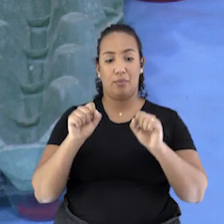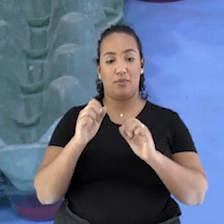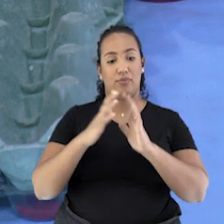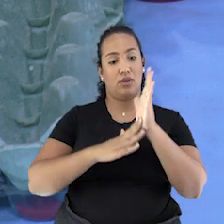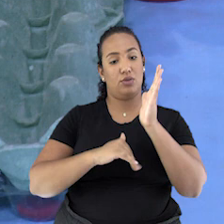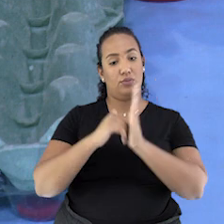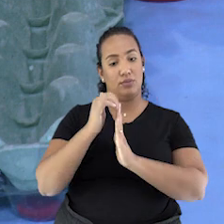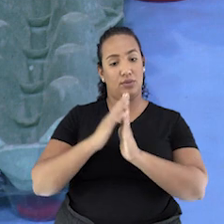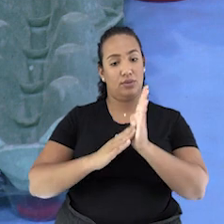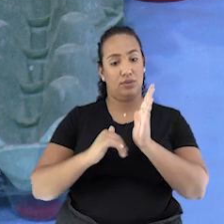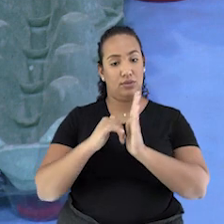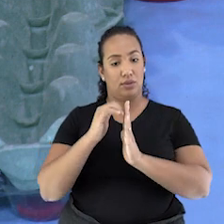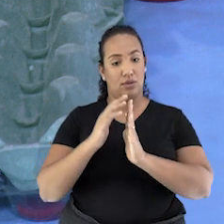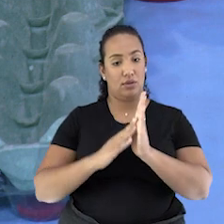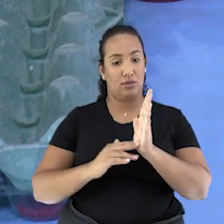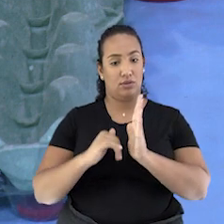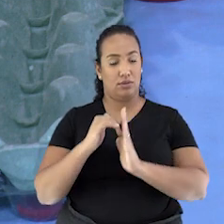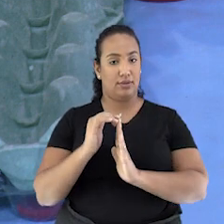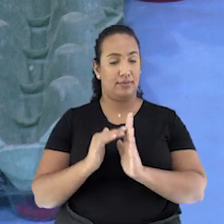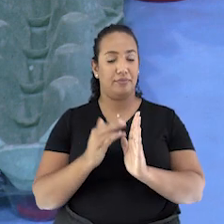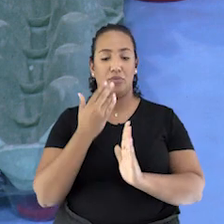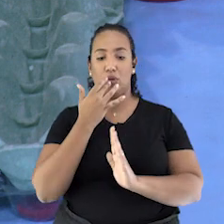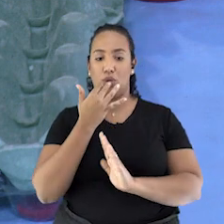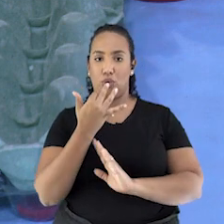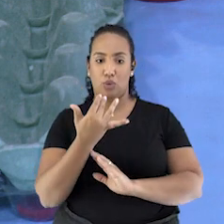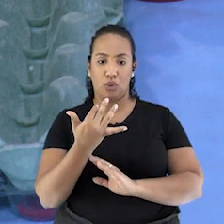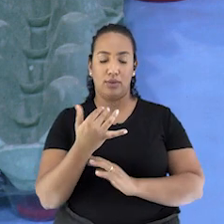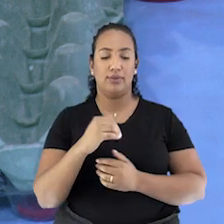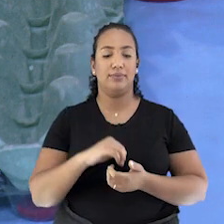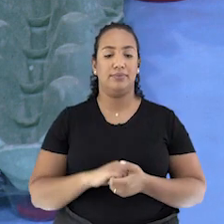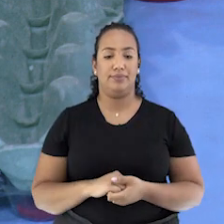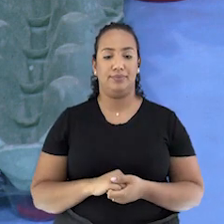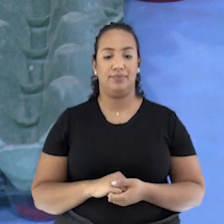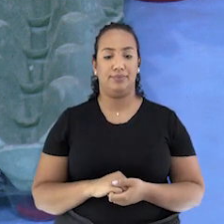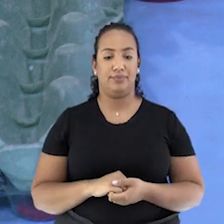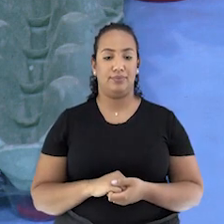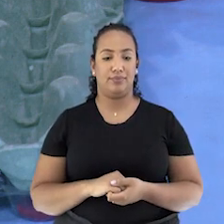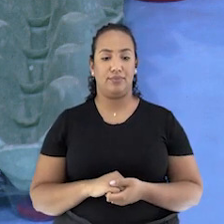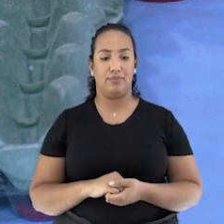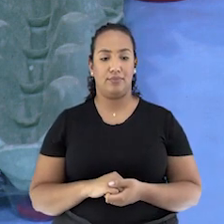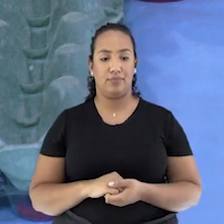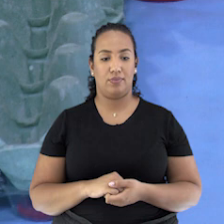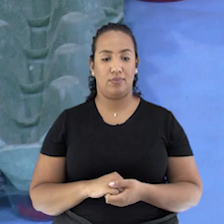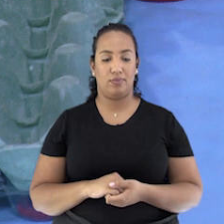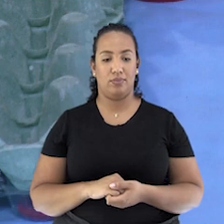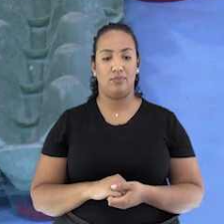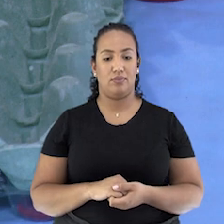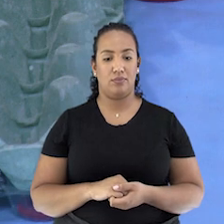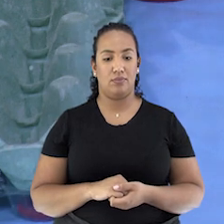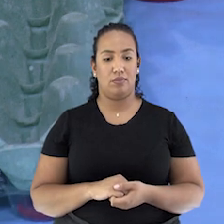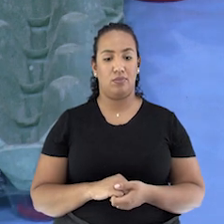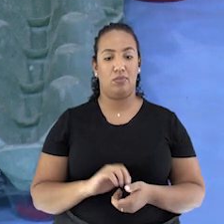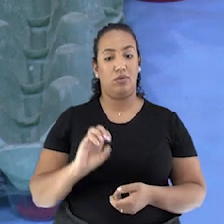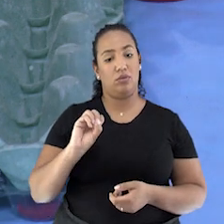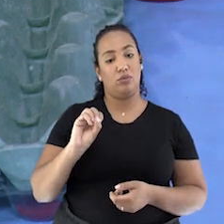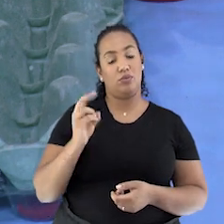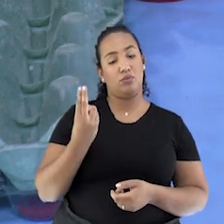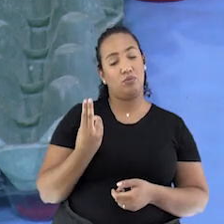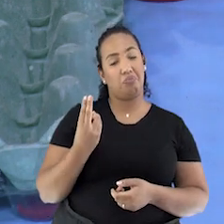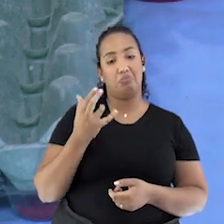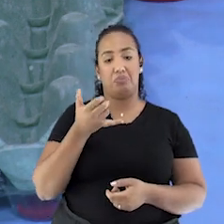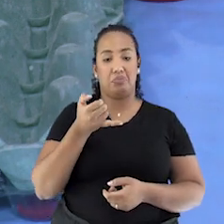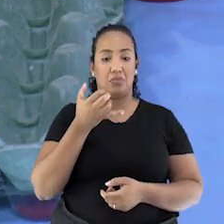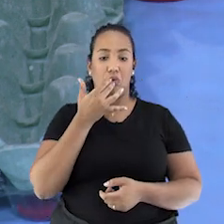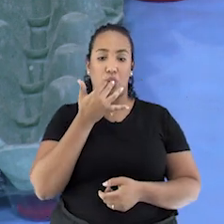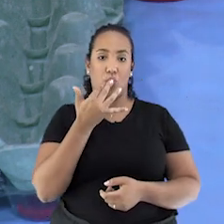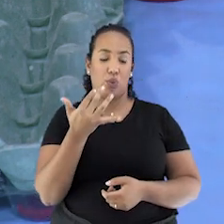E aí a gente vai ter o nosso dado. Você pode pintar com a tinta, fazendo as